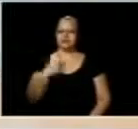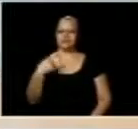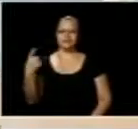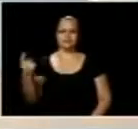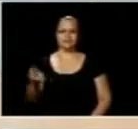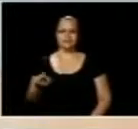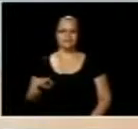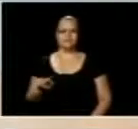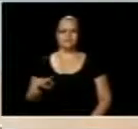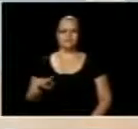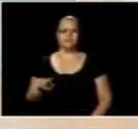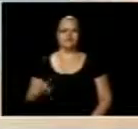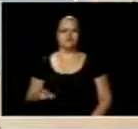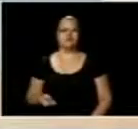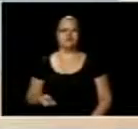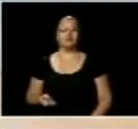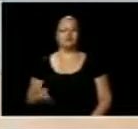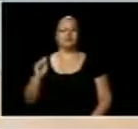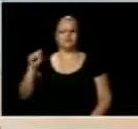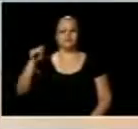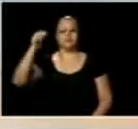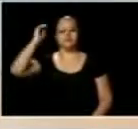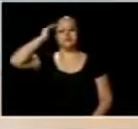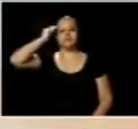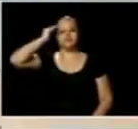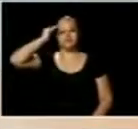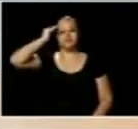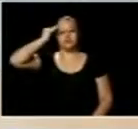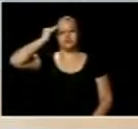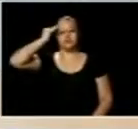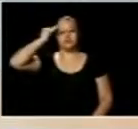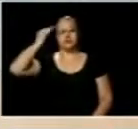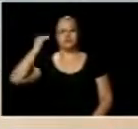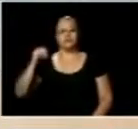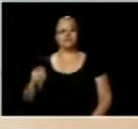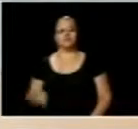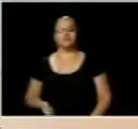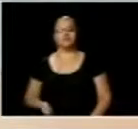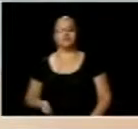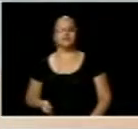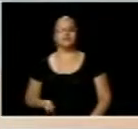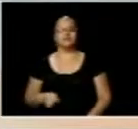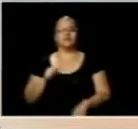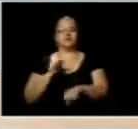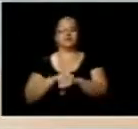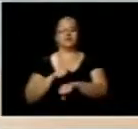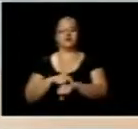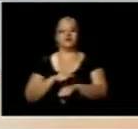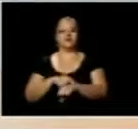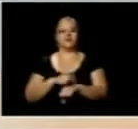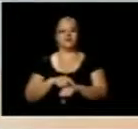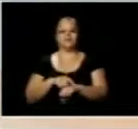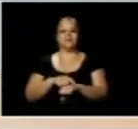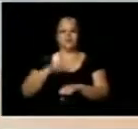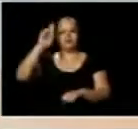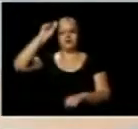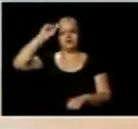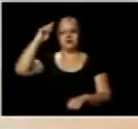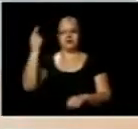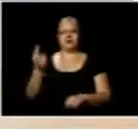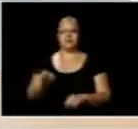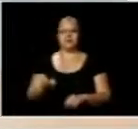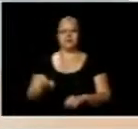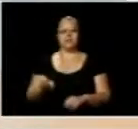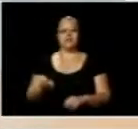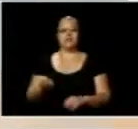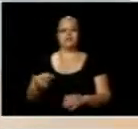acompanhando saiba do nosso posicionamento. Que o tempo sempre é o senhor da razão. Então, uma